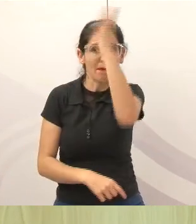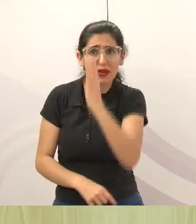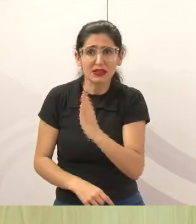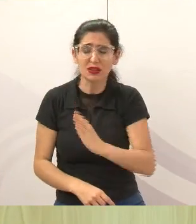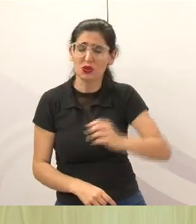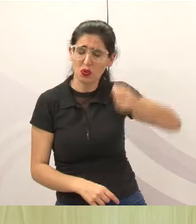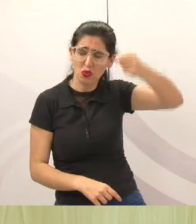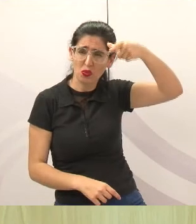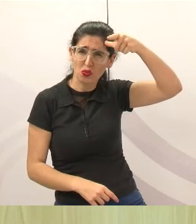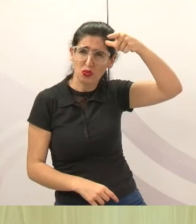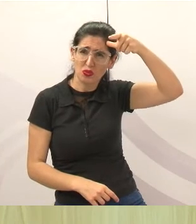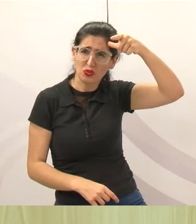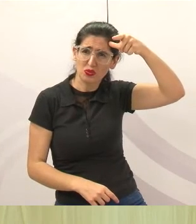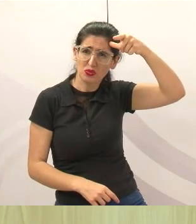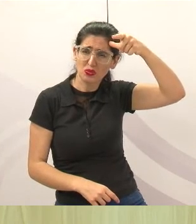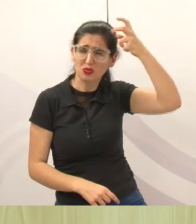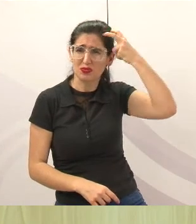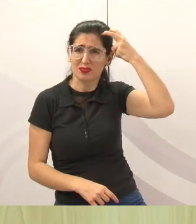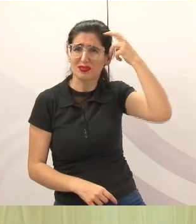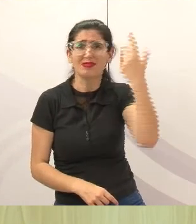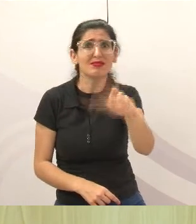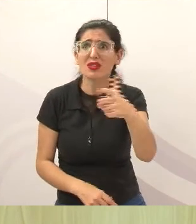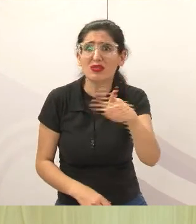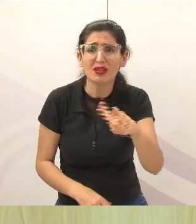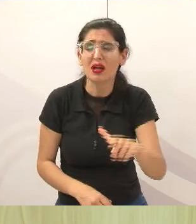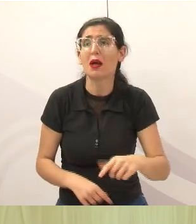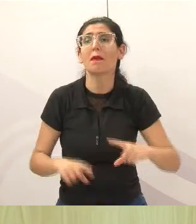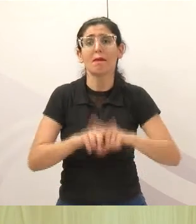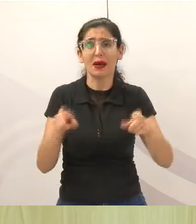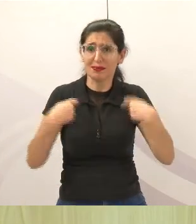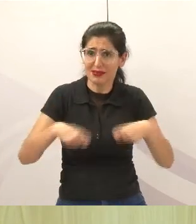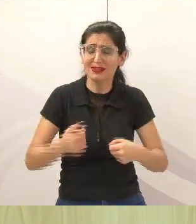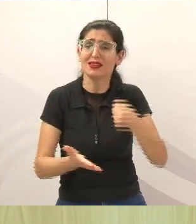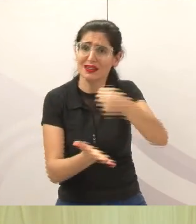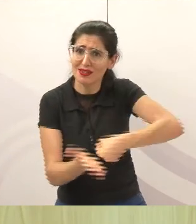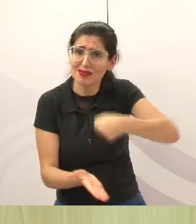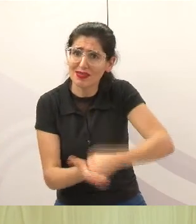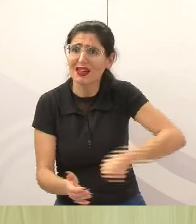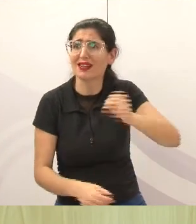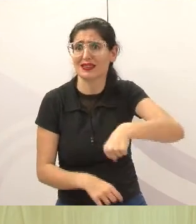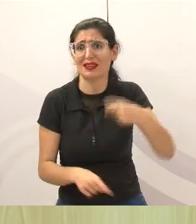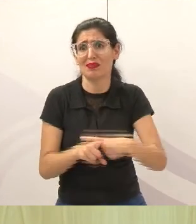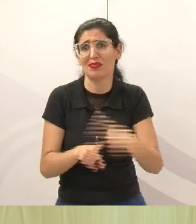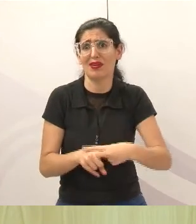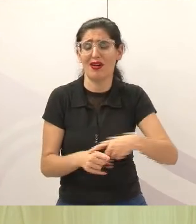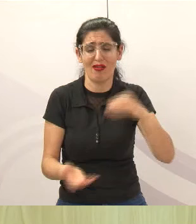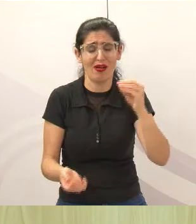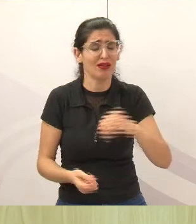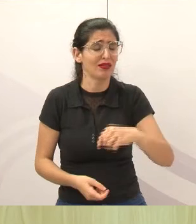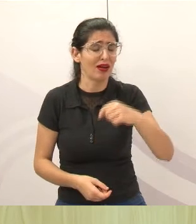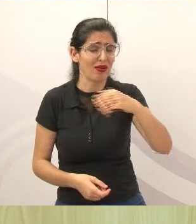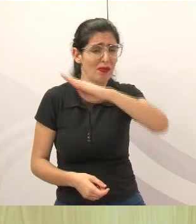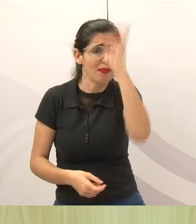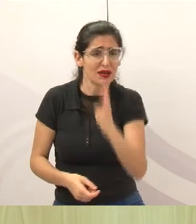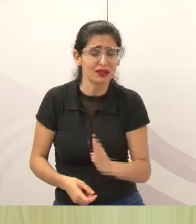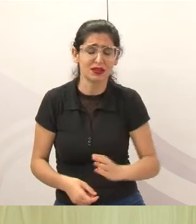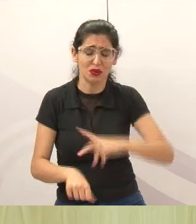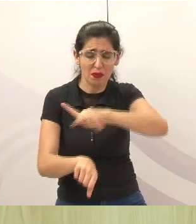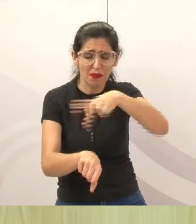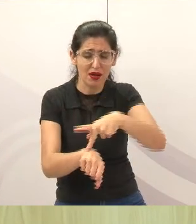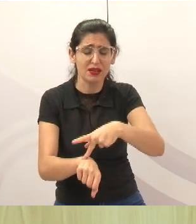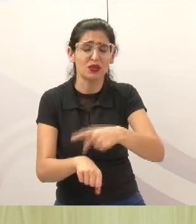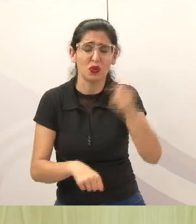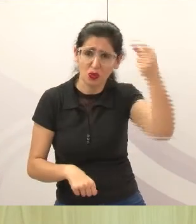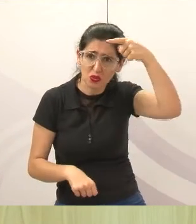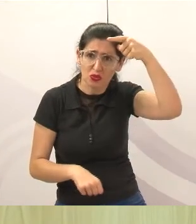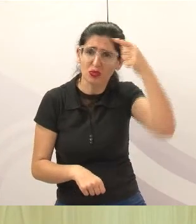necessário obrigar, criar uma situação que obrigue a população, porque não se tem essa cultura de se preocupar com o próximo.